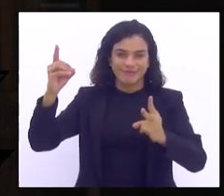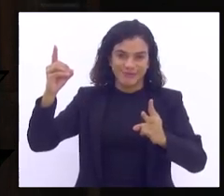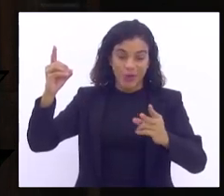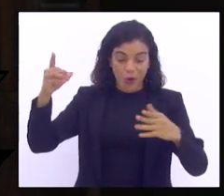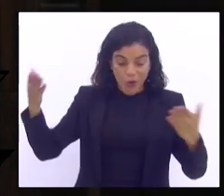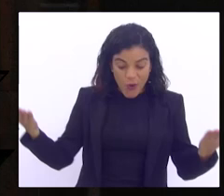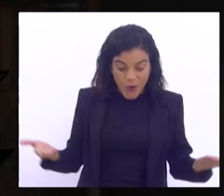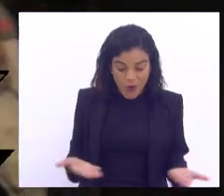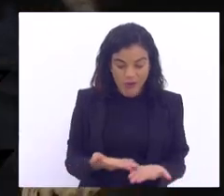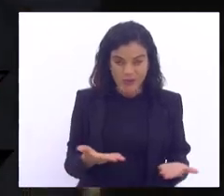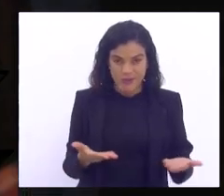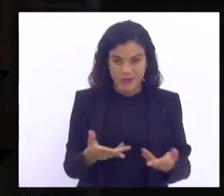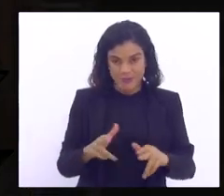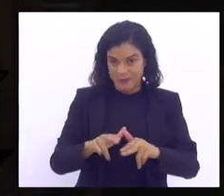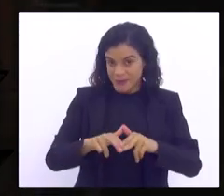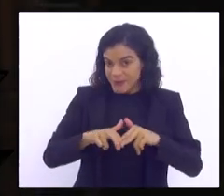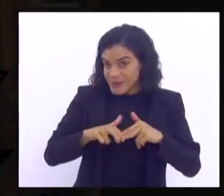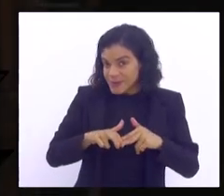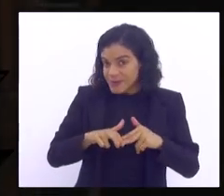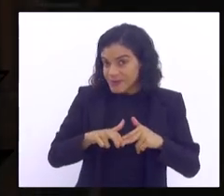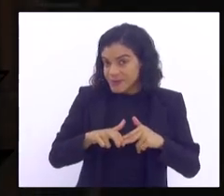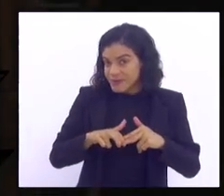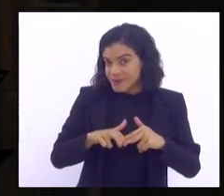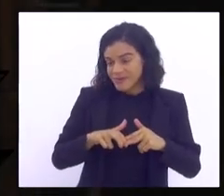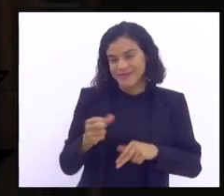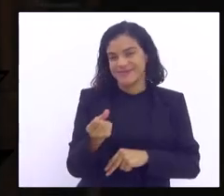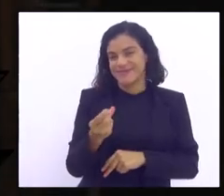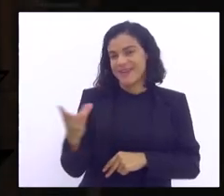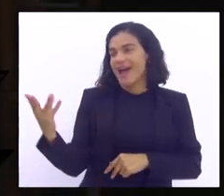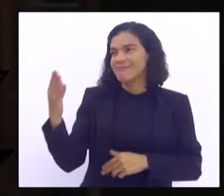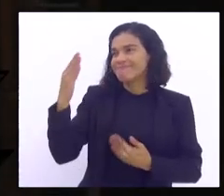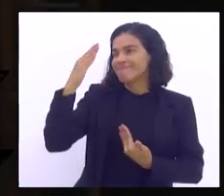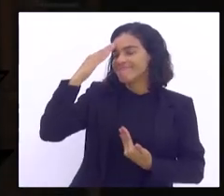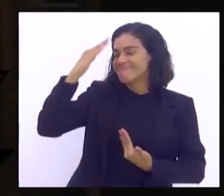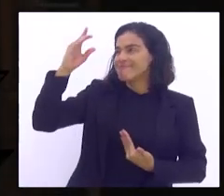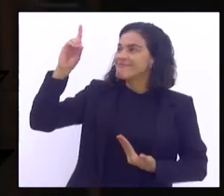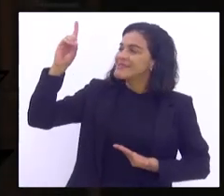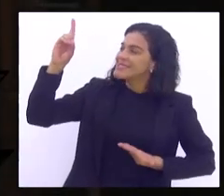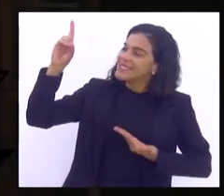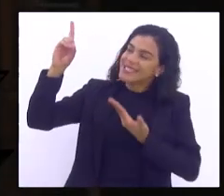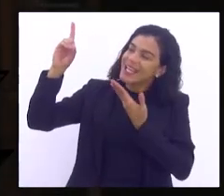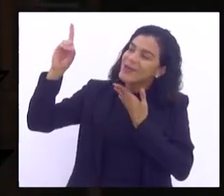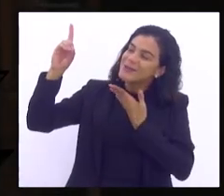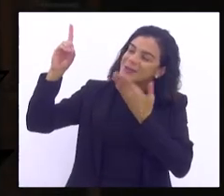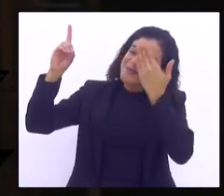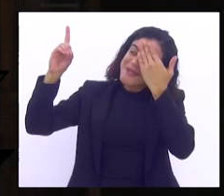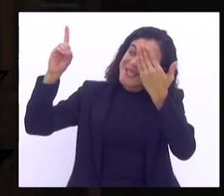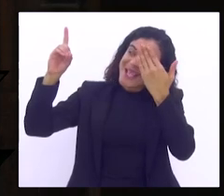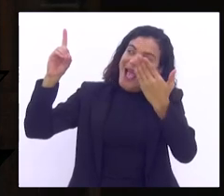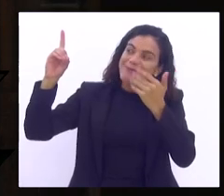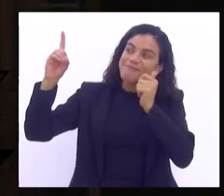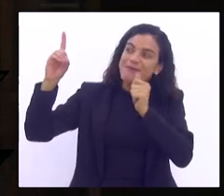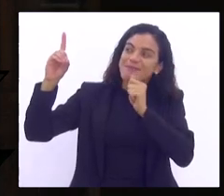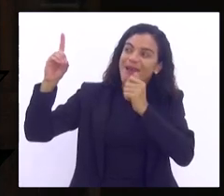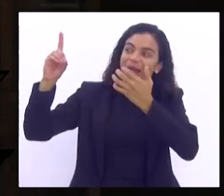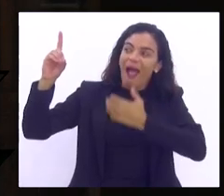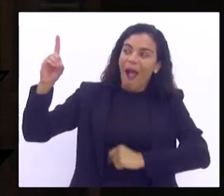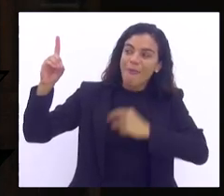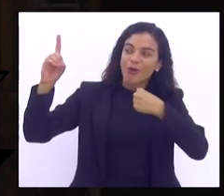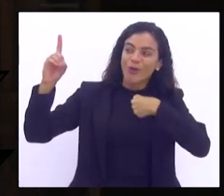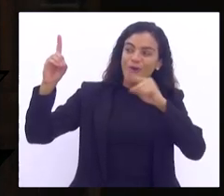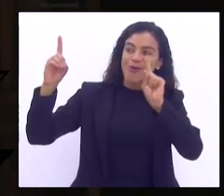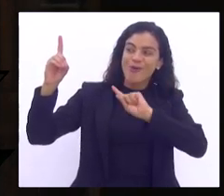hoje. Por isso, muitos agradecem a Deus, por exemplo, por não terem sido abortados, apesar de ter